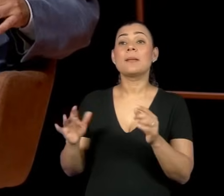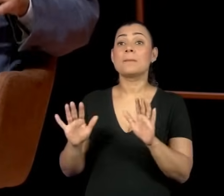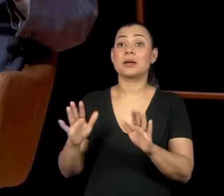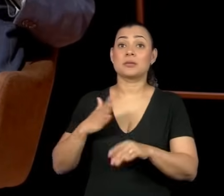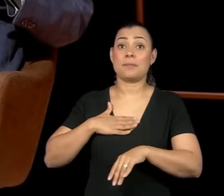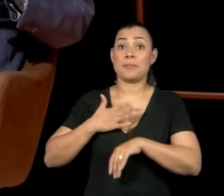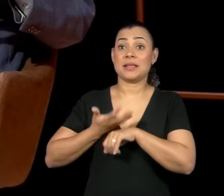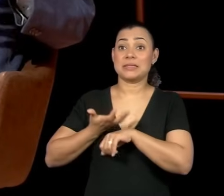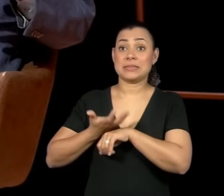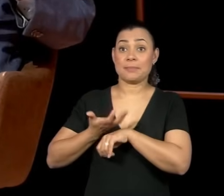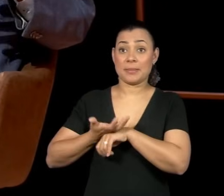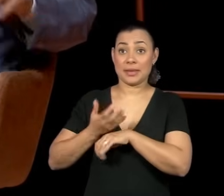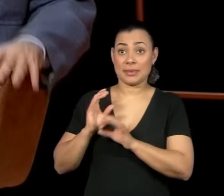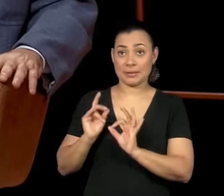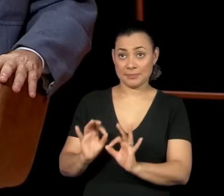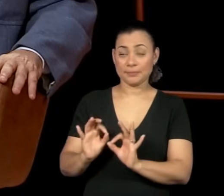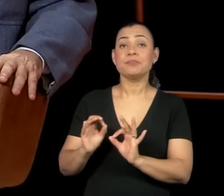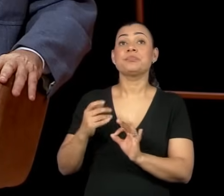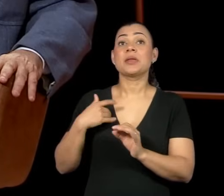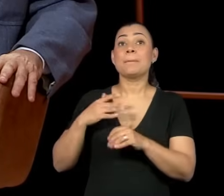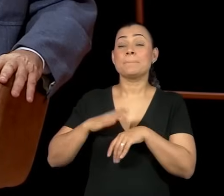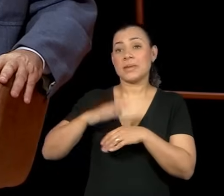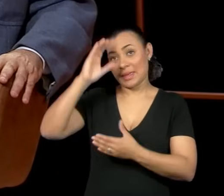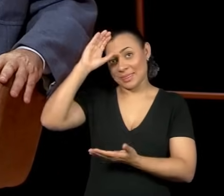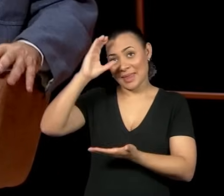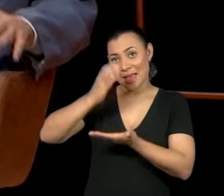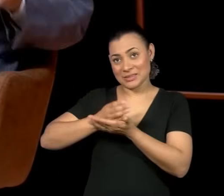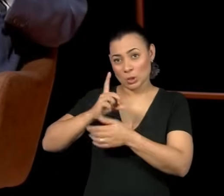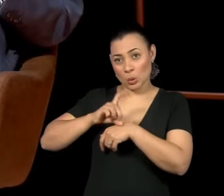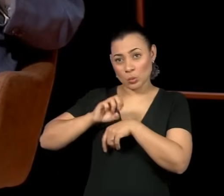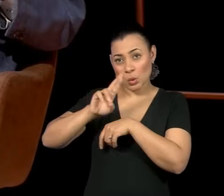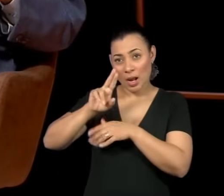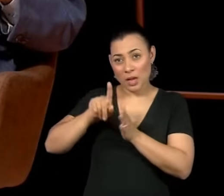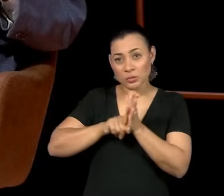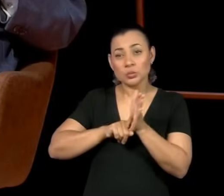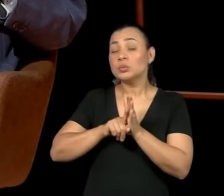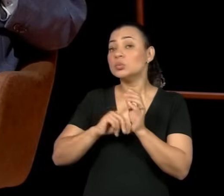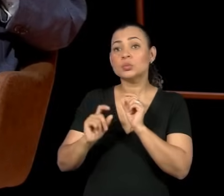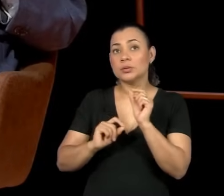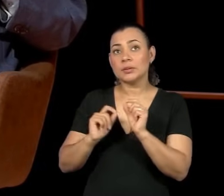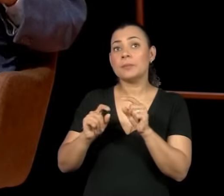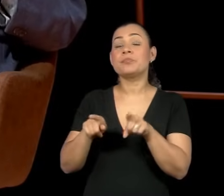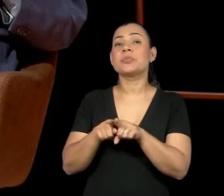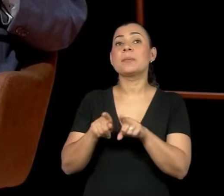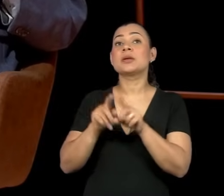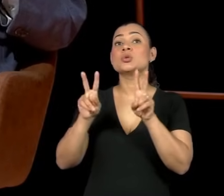matéria, a minha tese era sobre centralização e